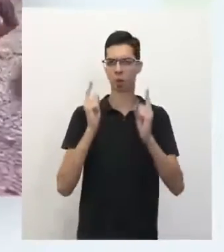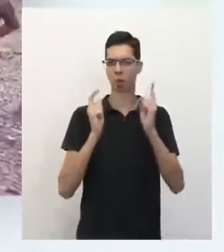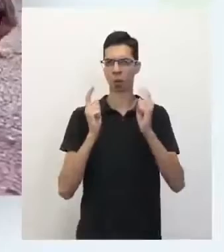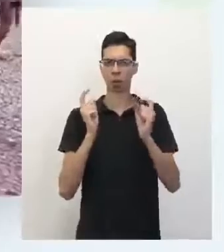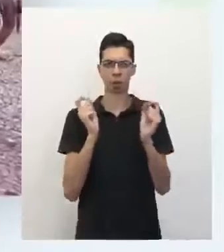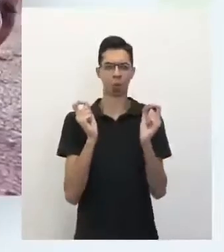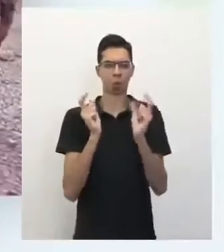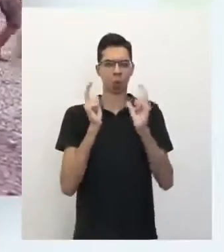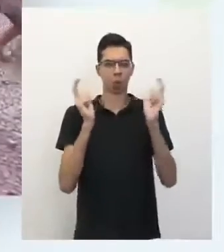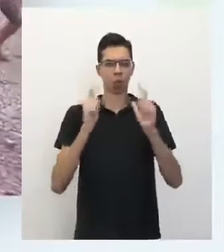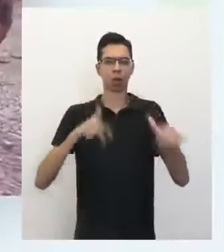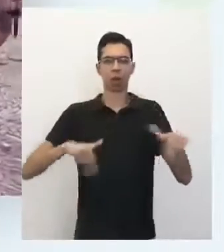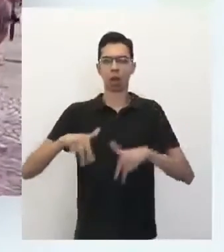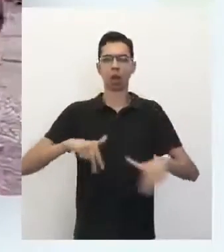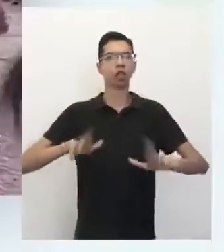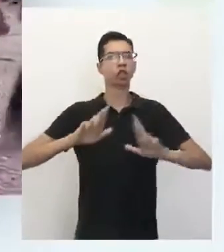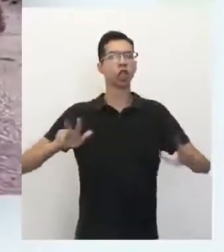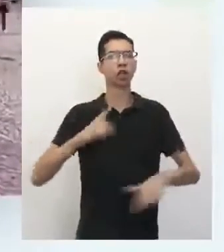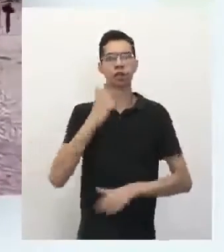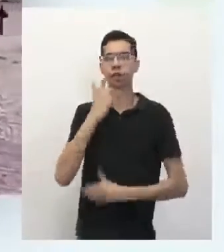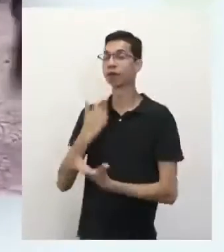bem diferente.